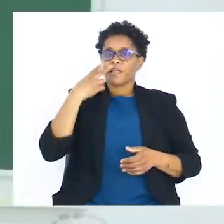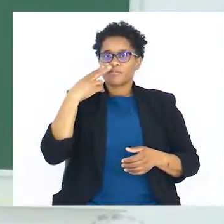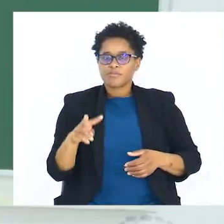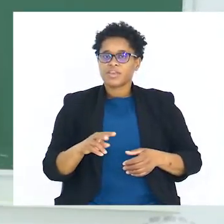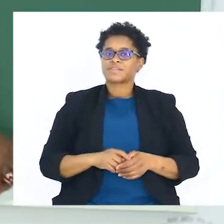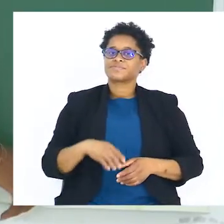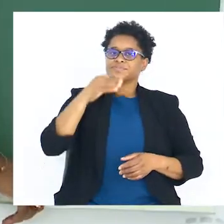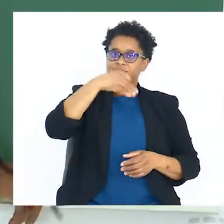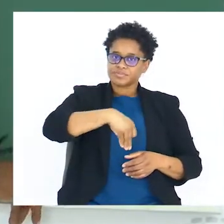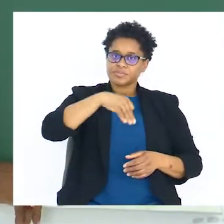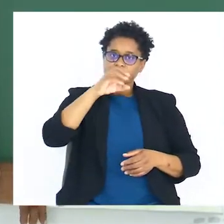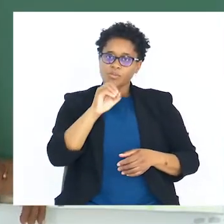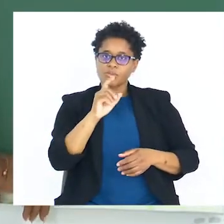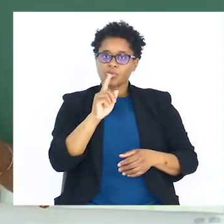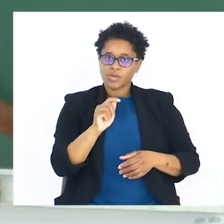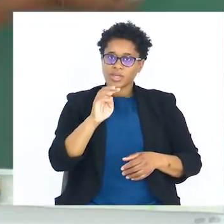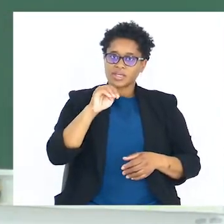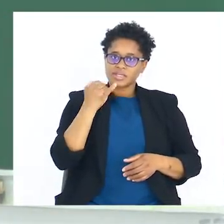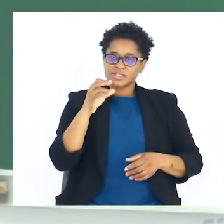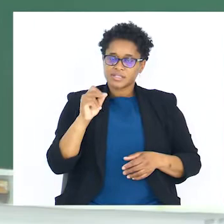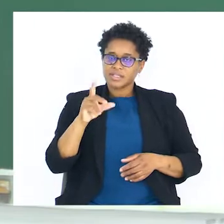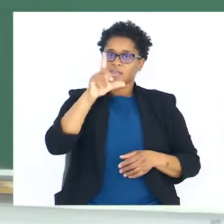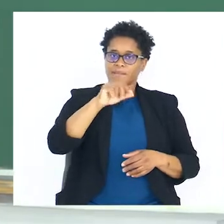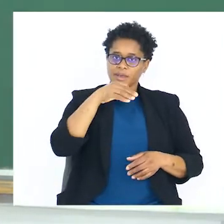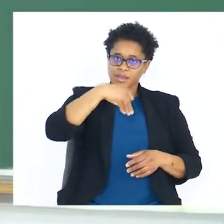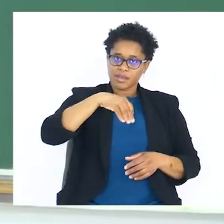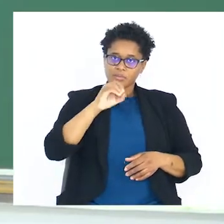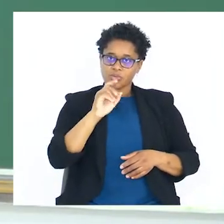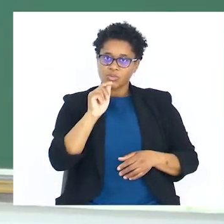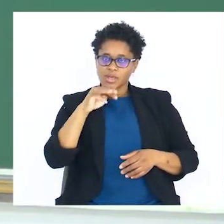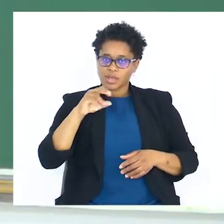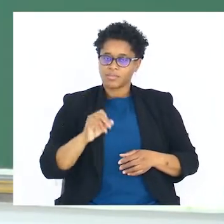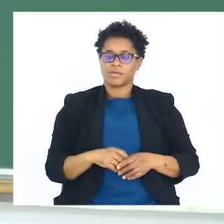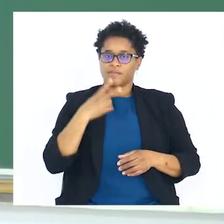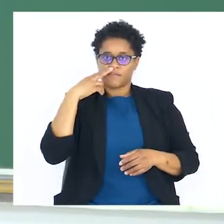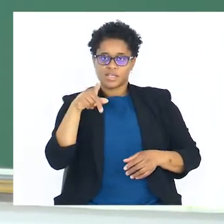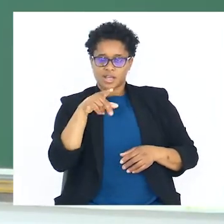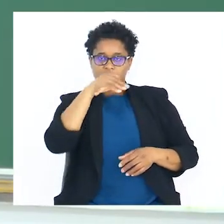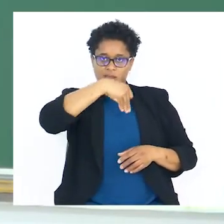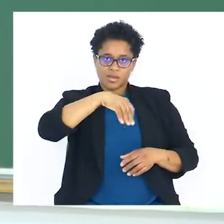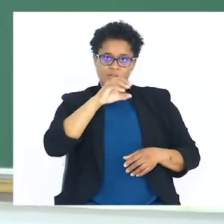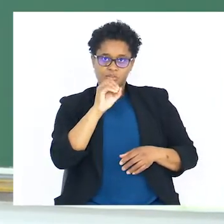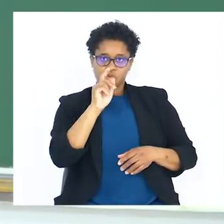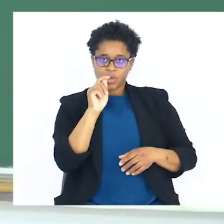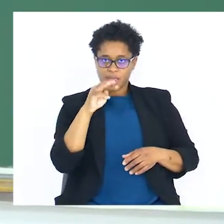vamos ver poesia e poema. Vejam. Poema.